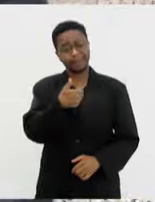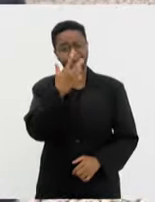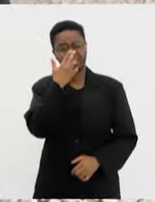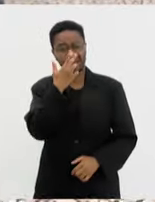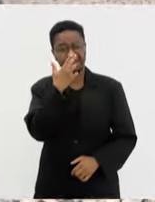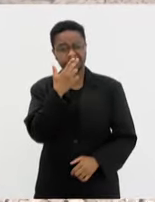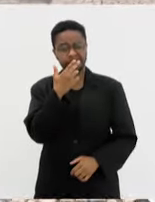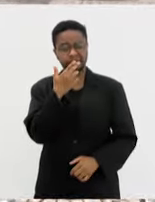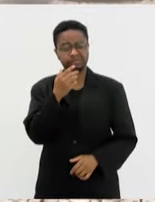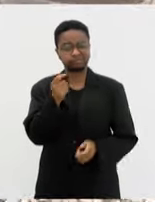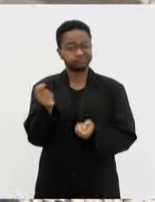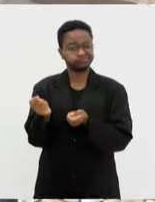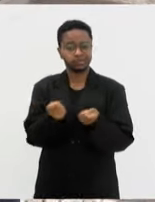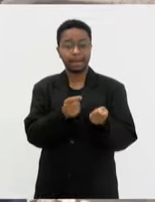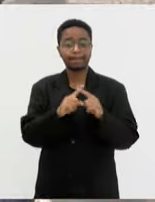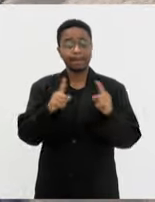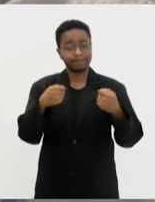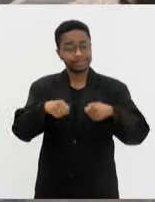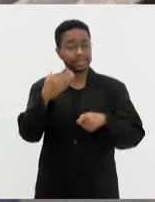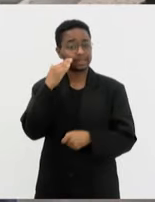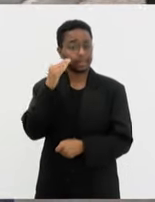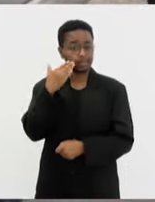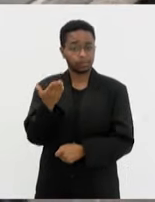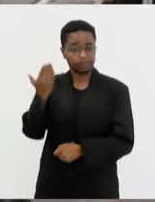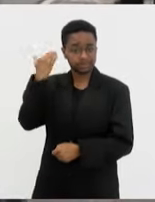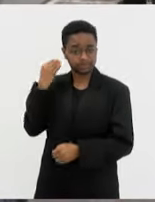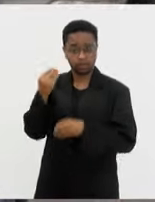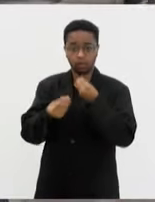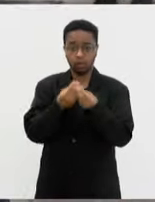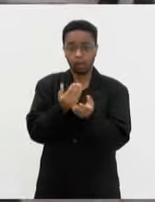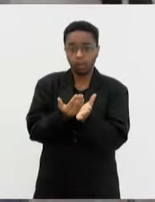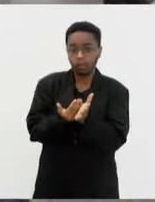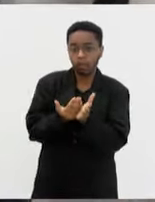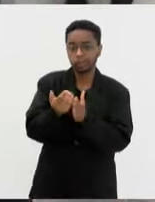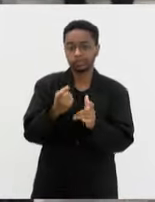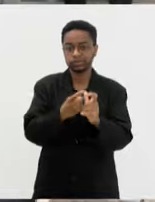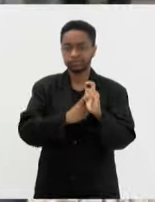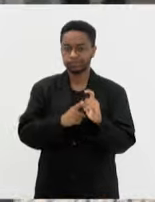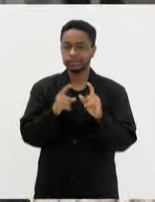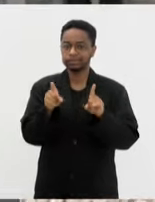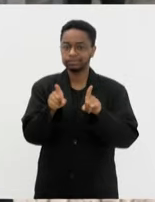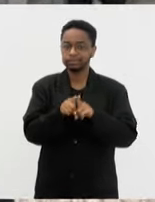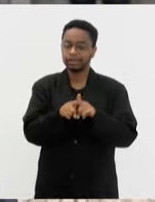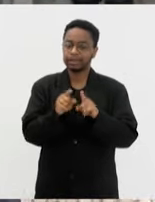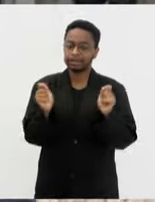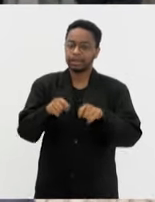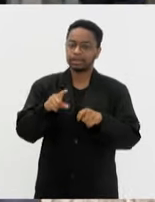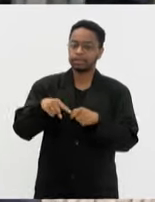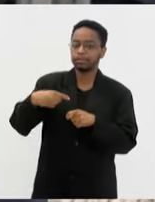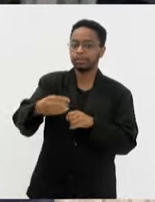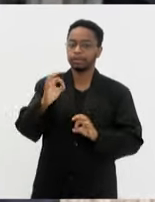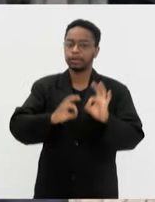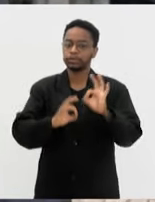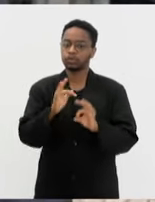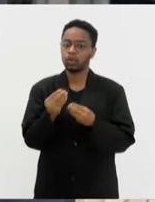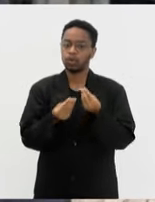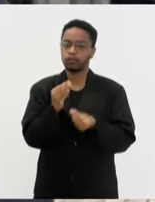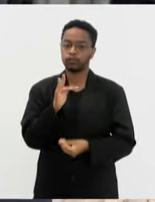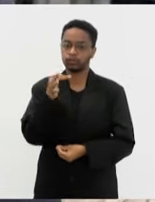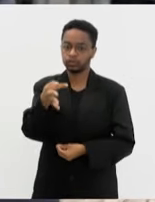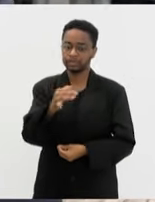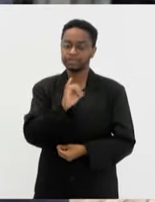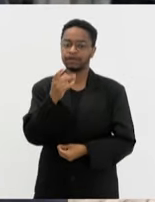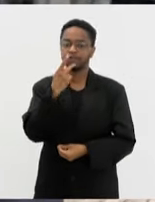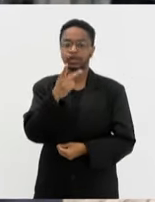aquela velha máxima, né? Entender o passado, a gênese da dívida, para a gente poder planejar o futuro. Obviamente, quando se fala em dívida e, consequentemente,